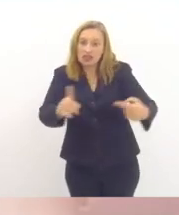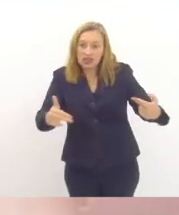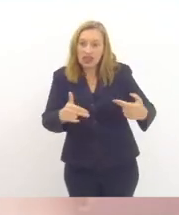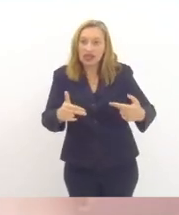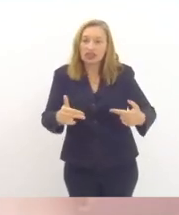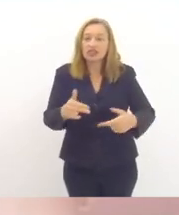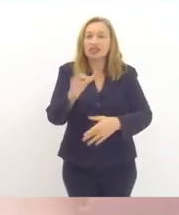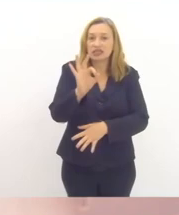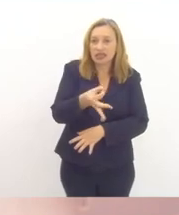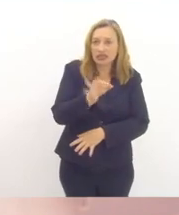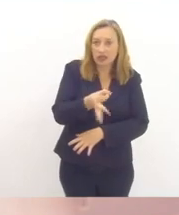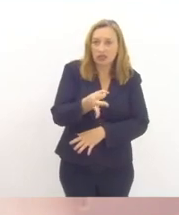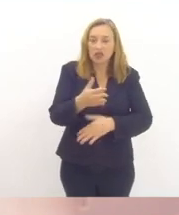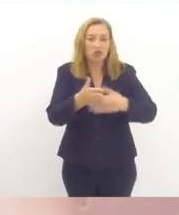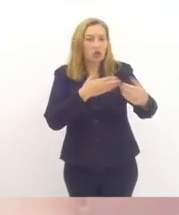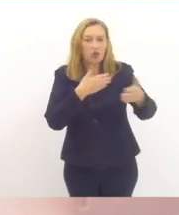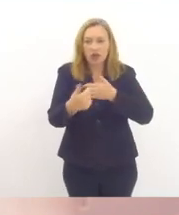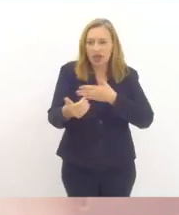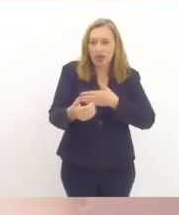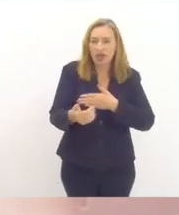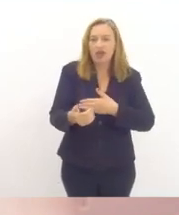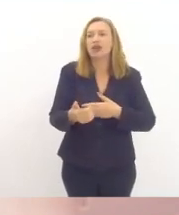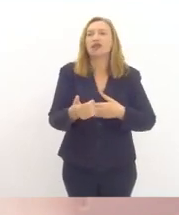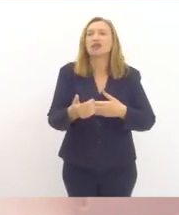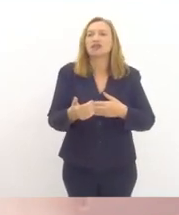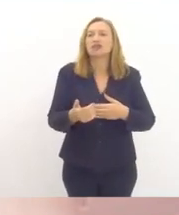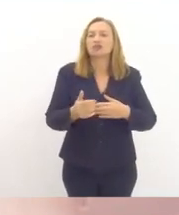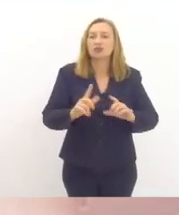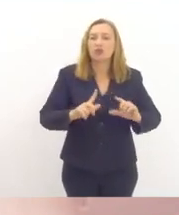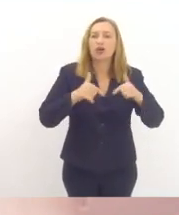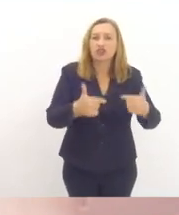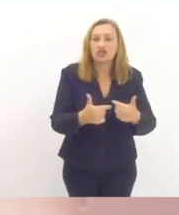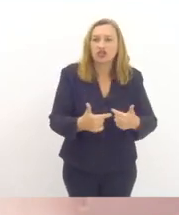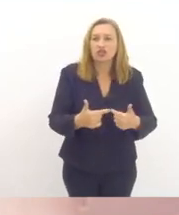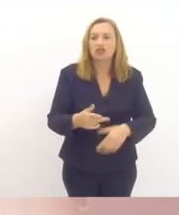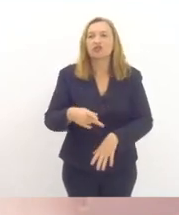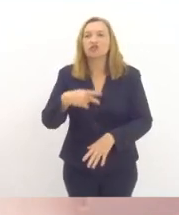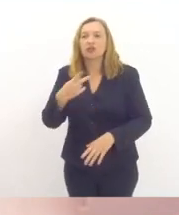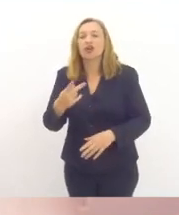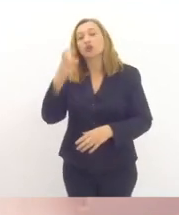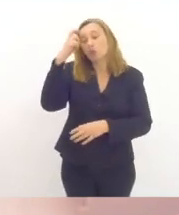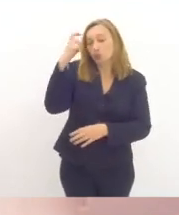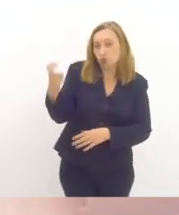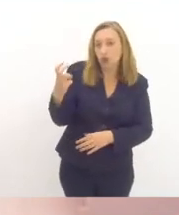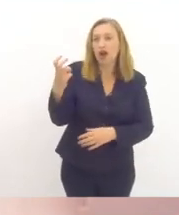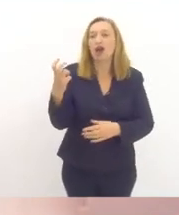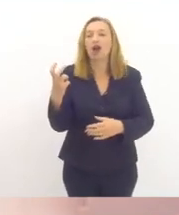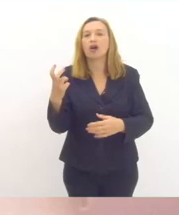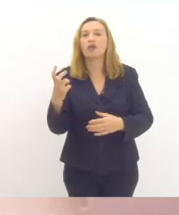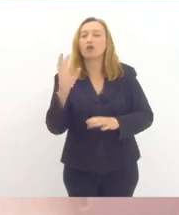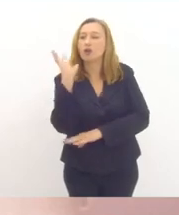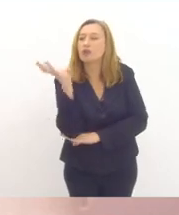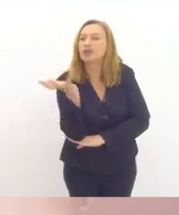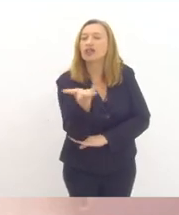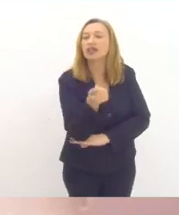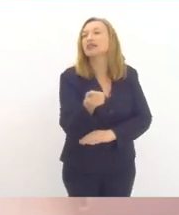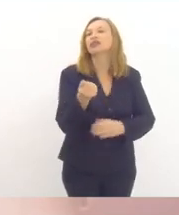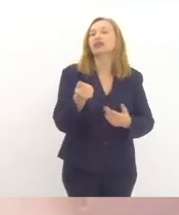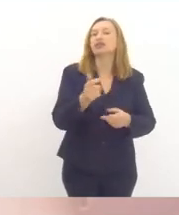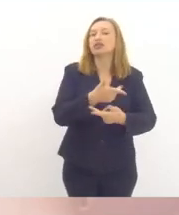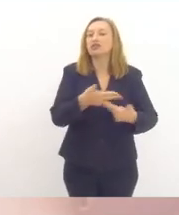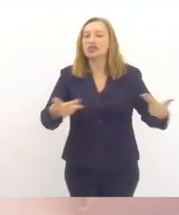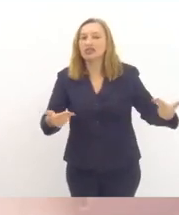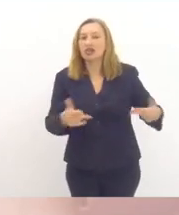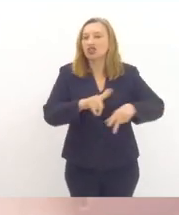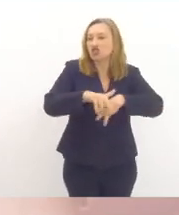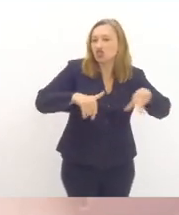A diversidade, qualquer que seja a sua forma de expressão, a diversidade cultural, a diversidade ambiental, a diversidade de gênero,